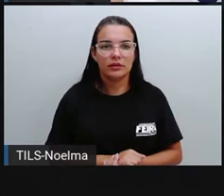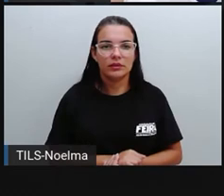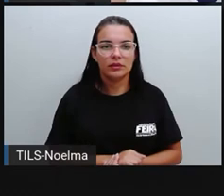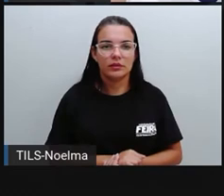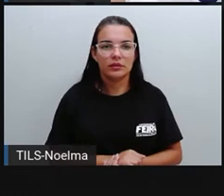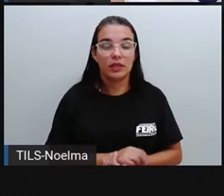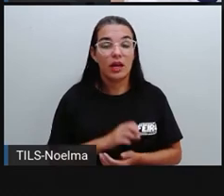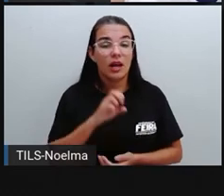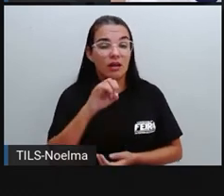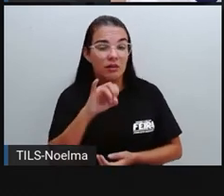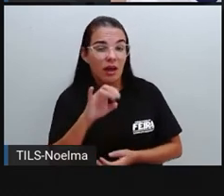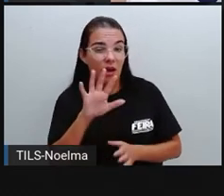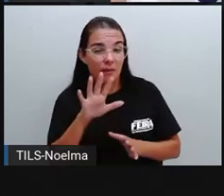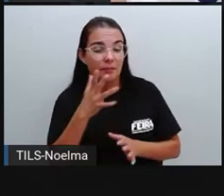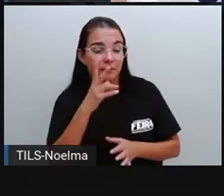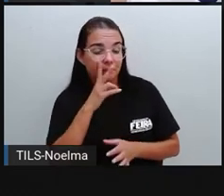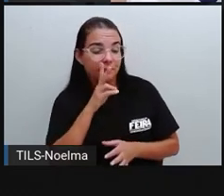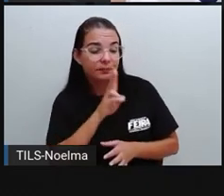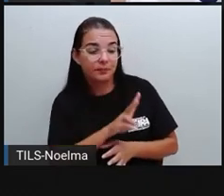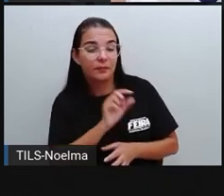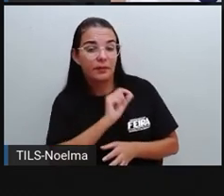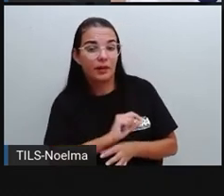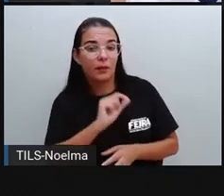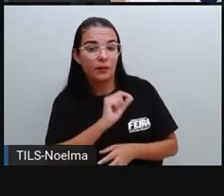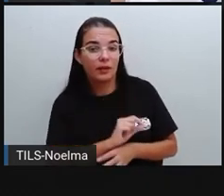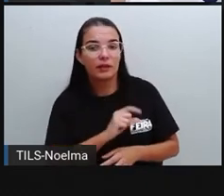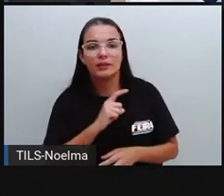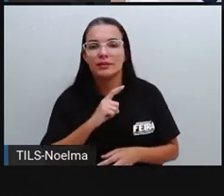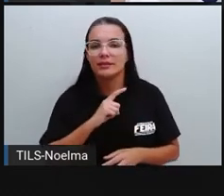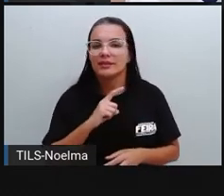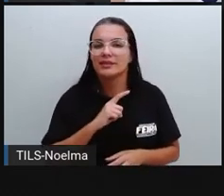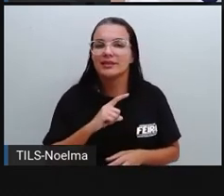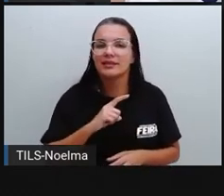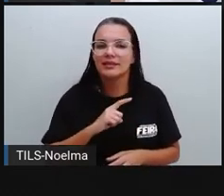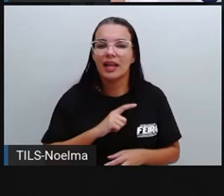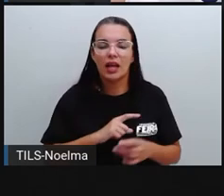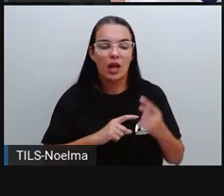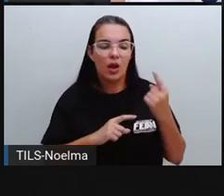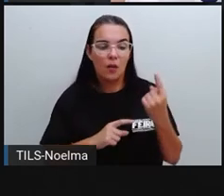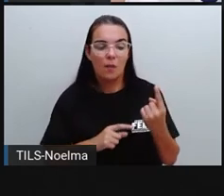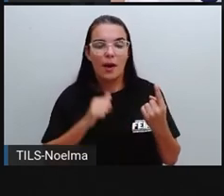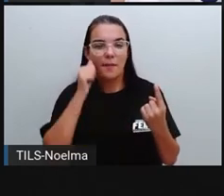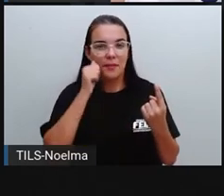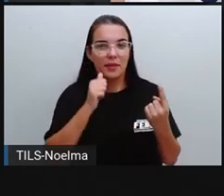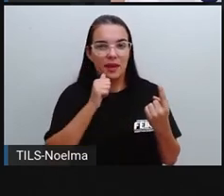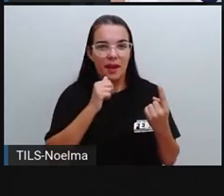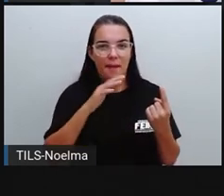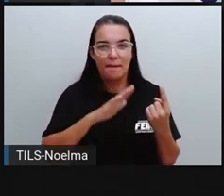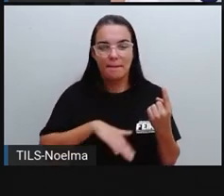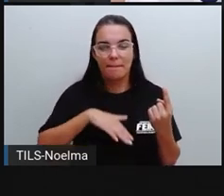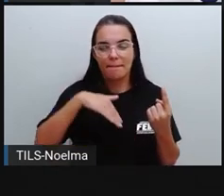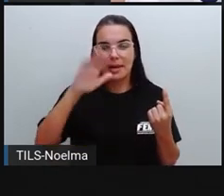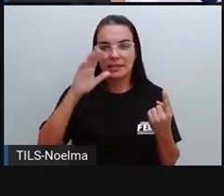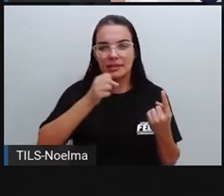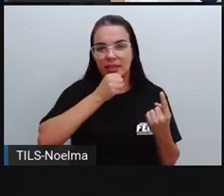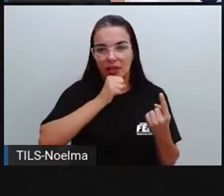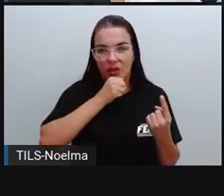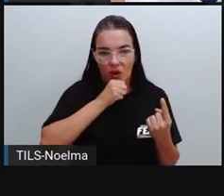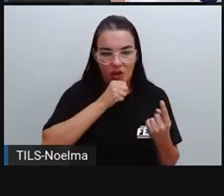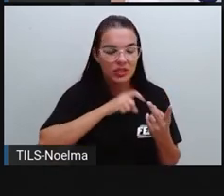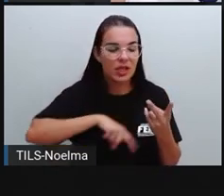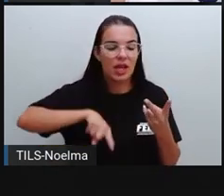Se a gente observar, segundo Ana, a gente vê aqui, ó, uma senhora, né, e